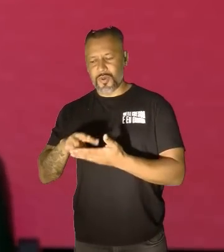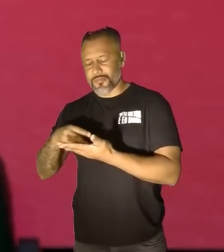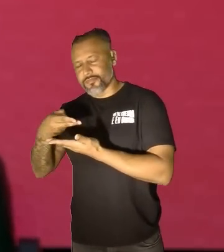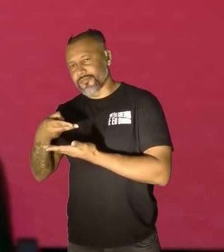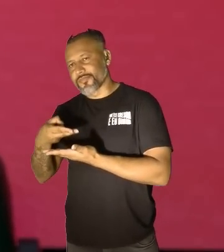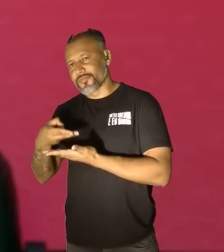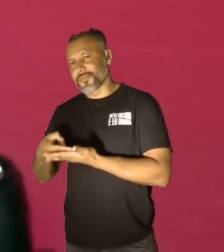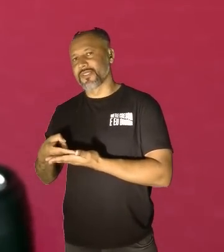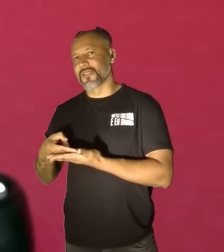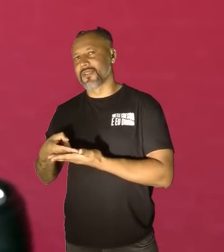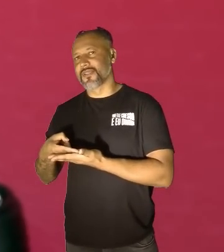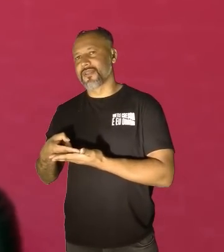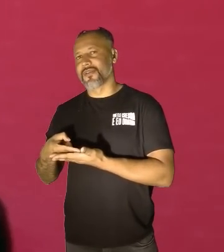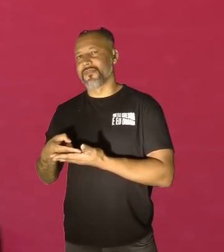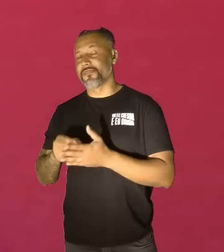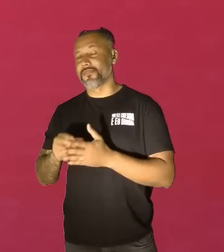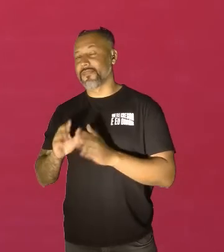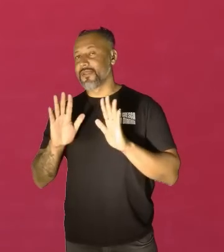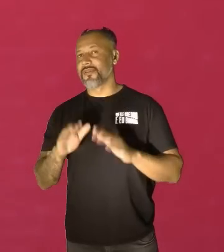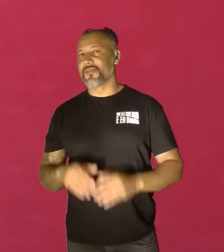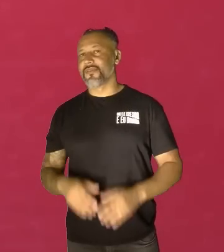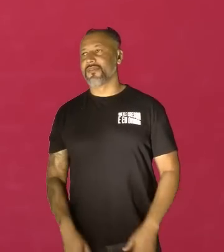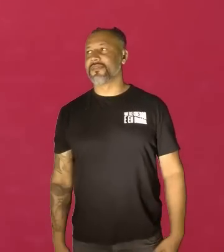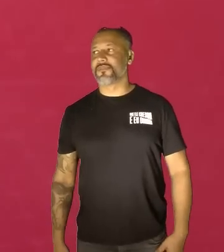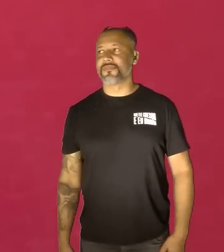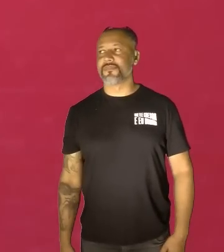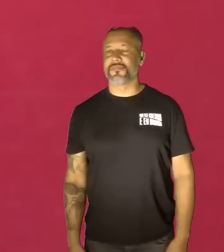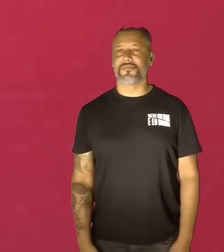Samuel foi deitar, mas aí vem, põe o texto que li, o último.